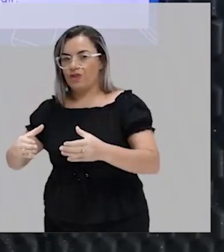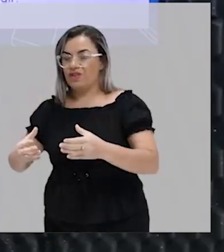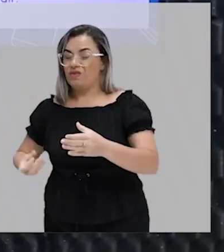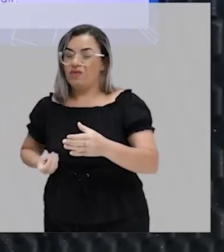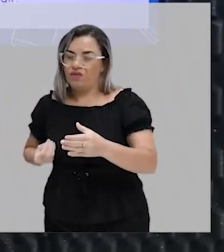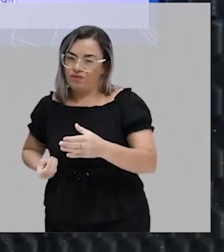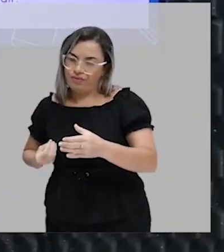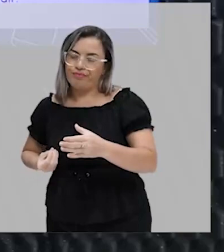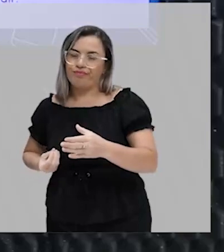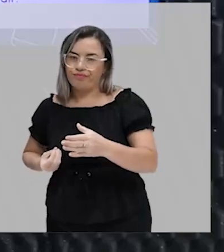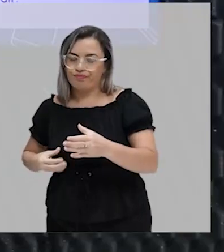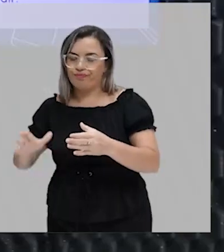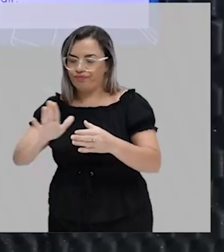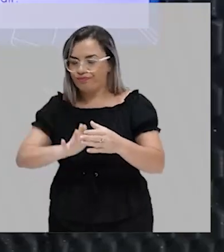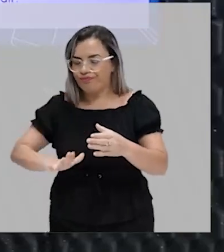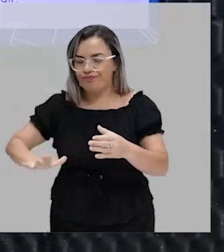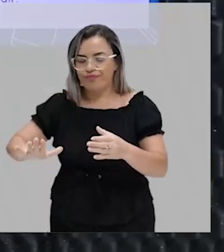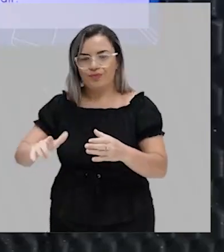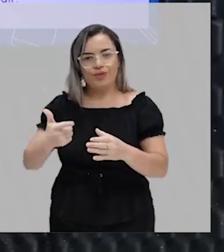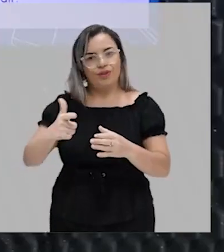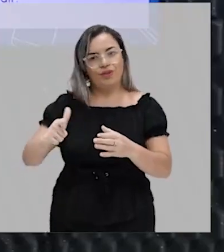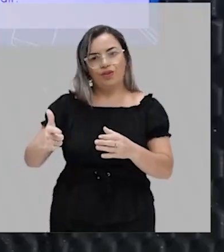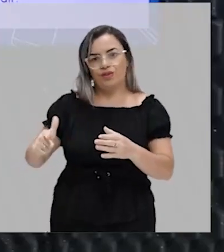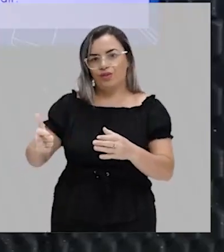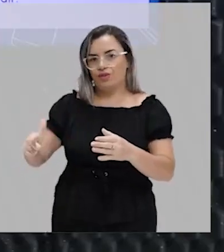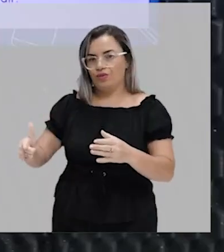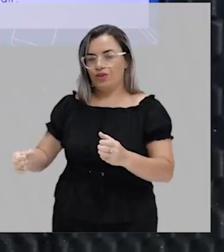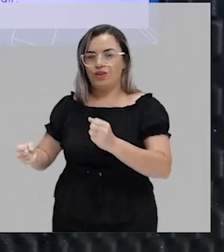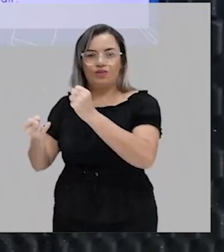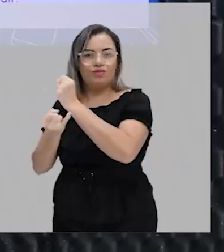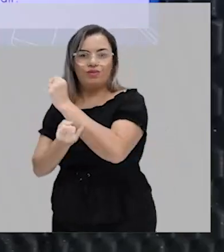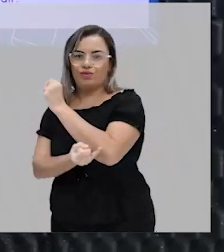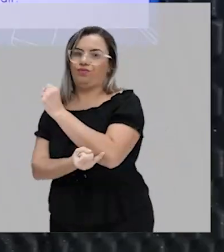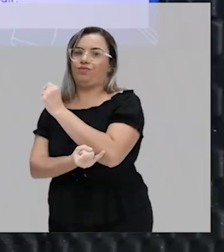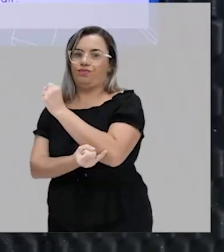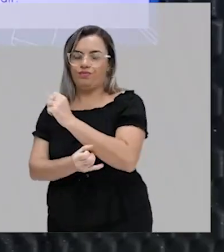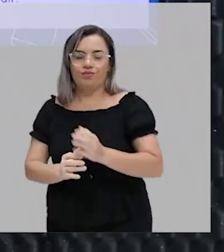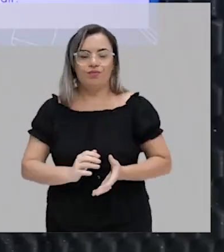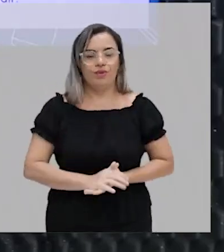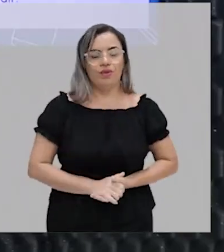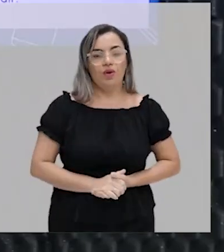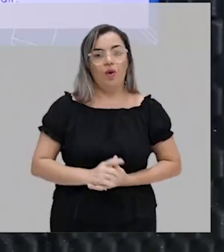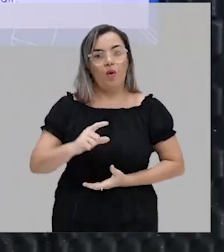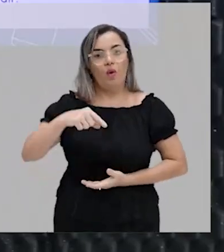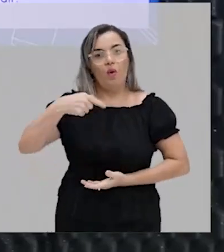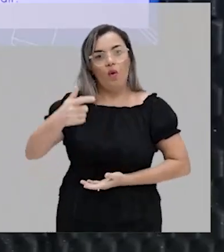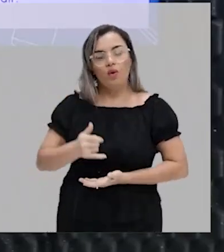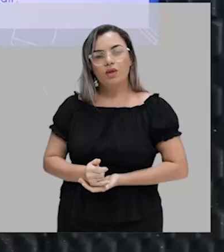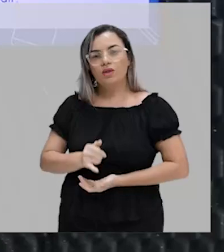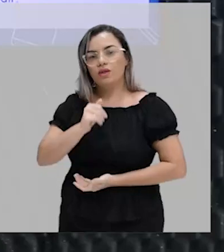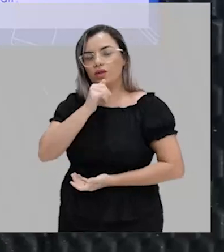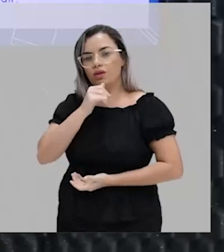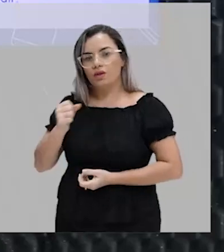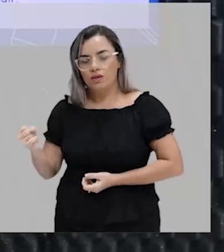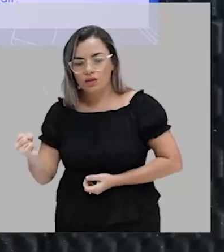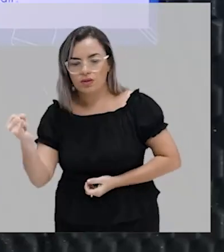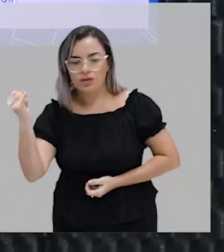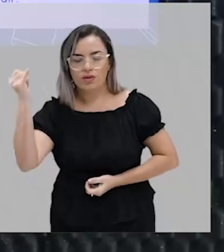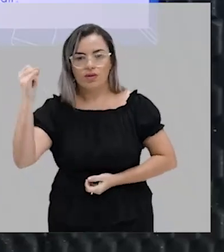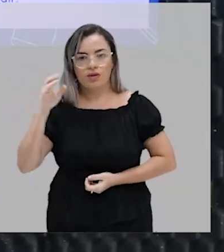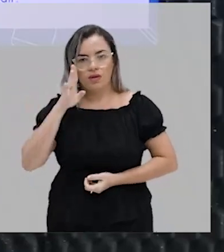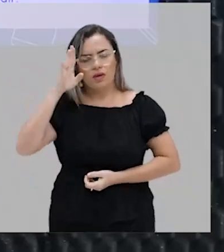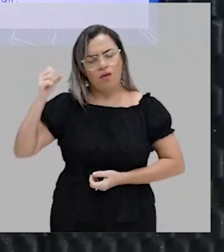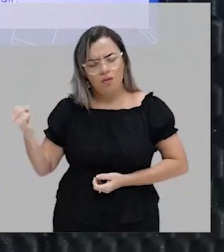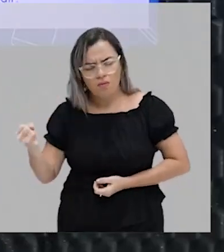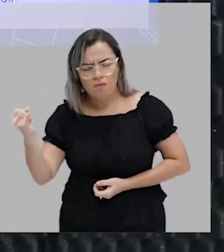sobreviver, né? E essas áreas não vão apresentar a chamada infraestrutura. Um outro elemento muito importante, quando a gente fala das favelas e do processo